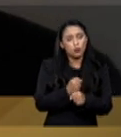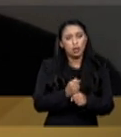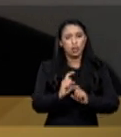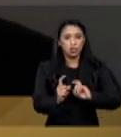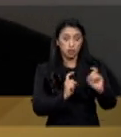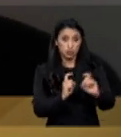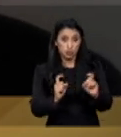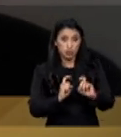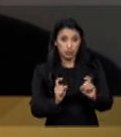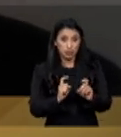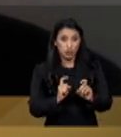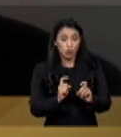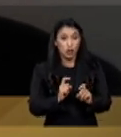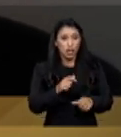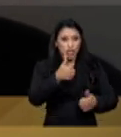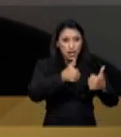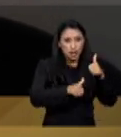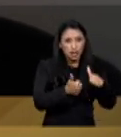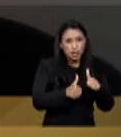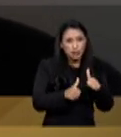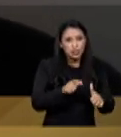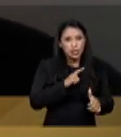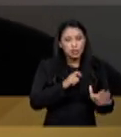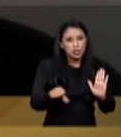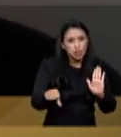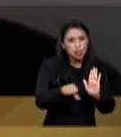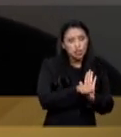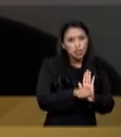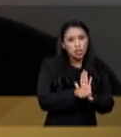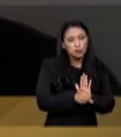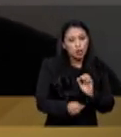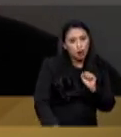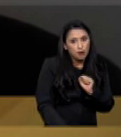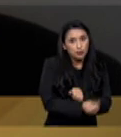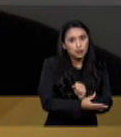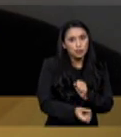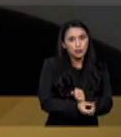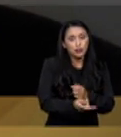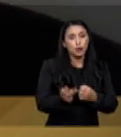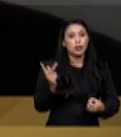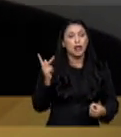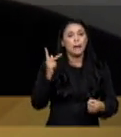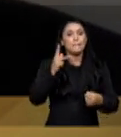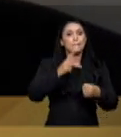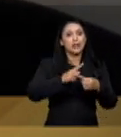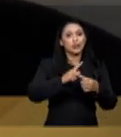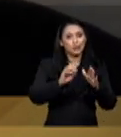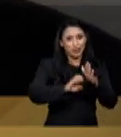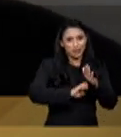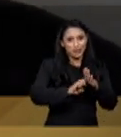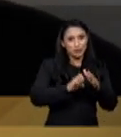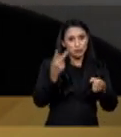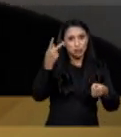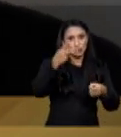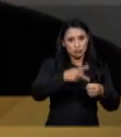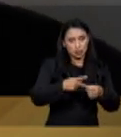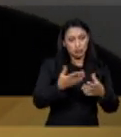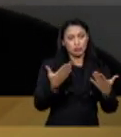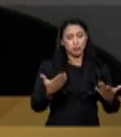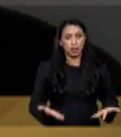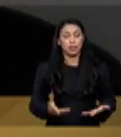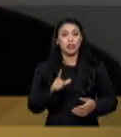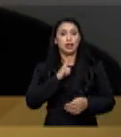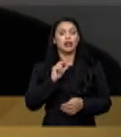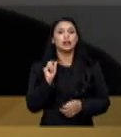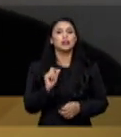à apuração de fraudes e desvio de recursos no âmbito da Petrobras. A